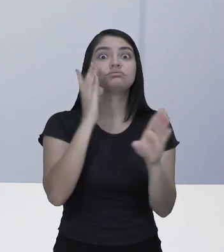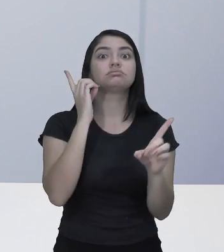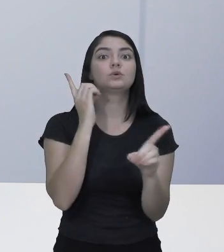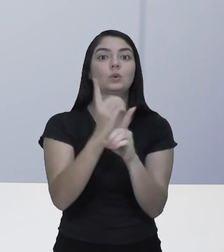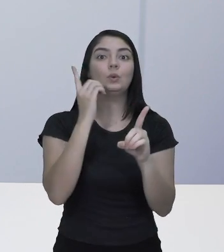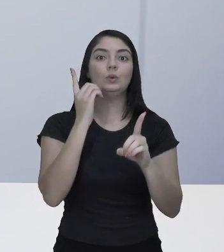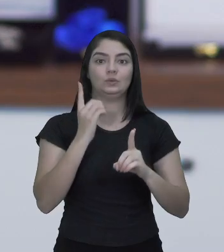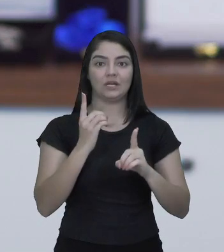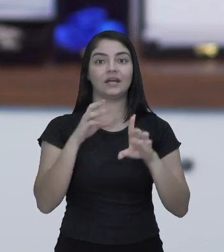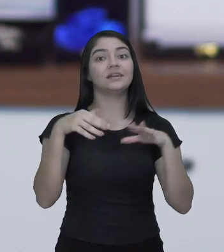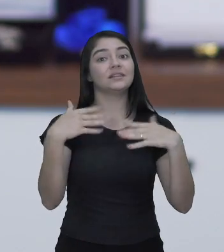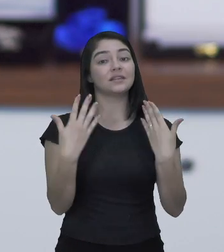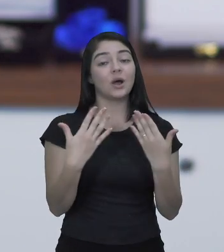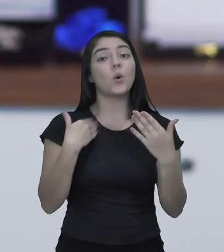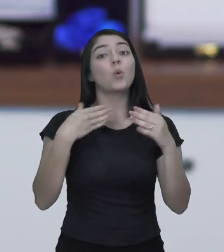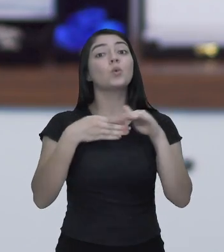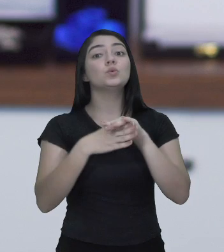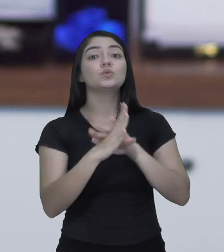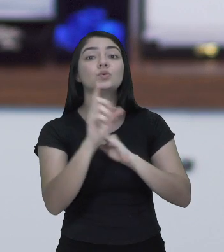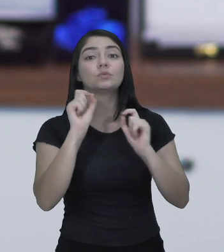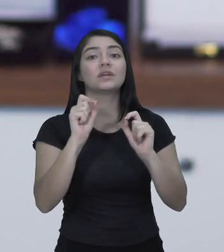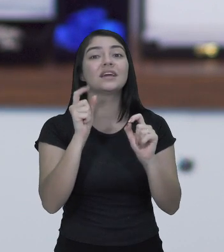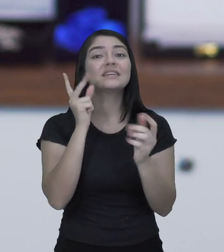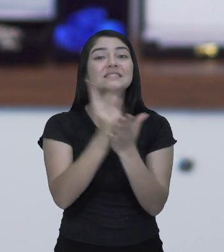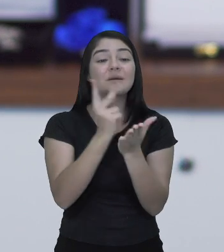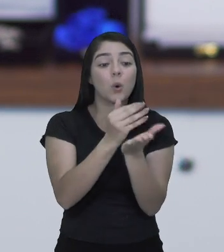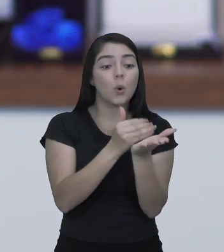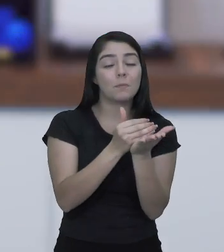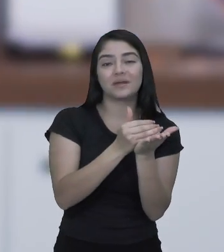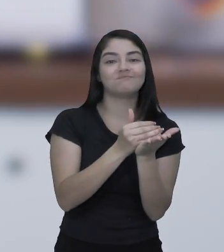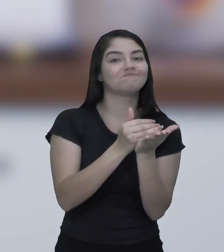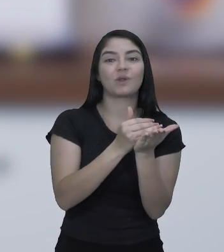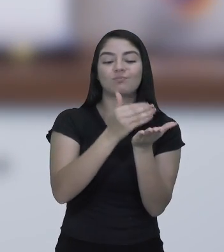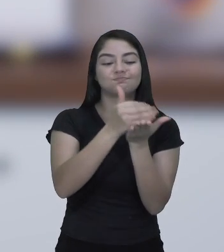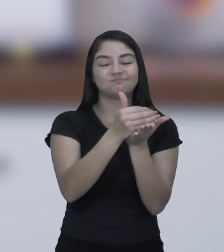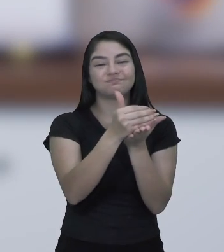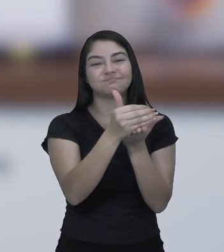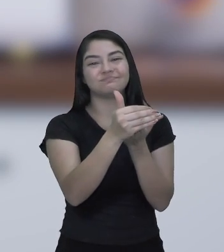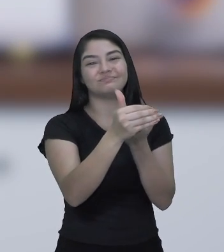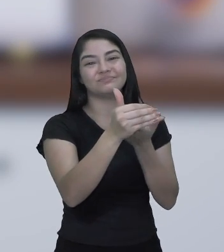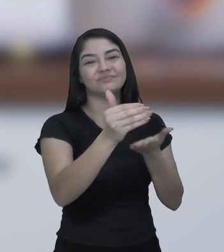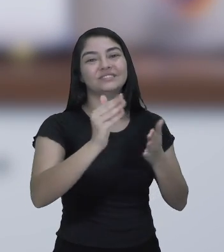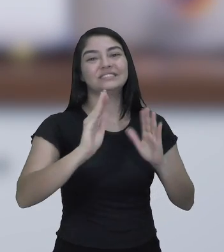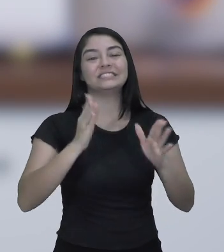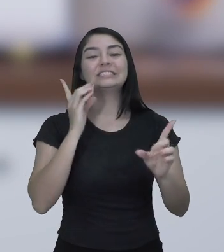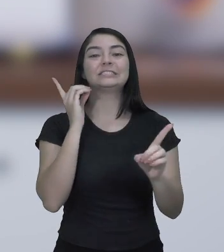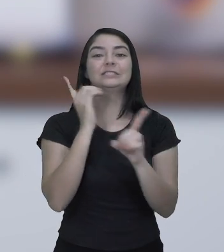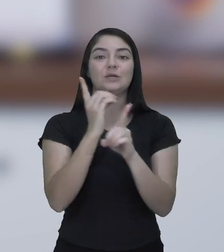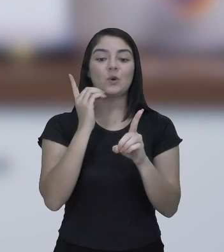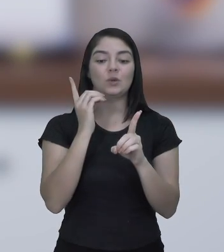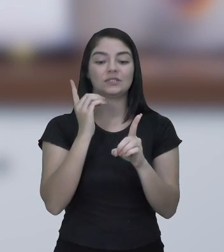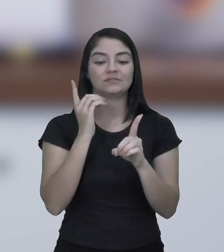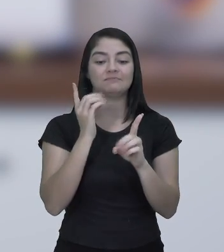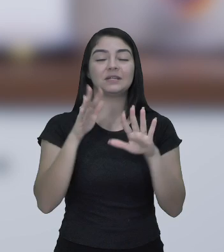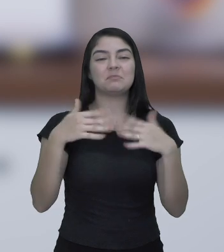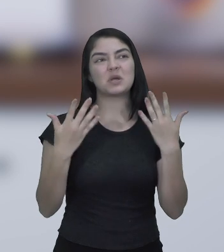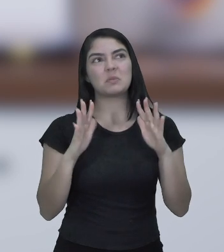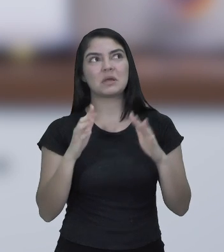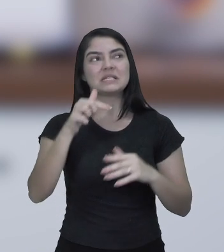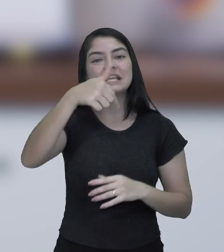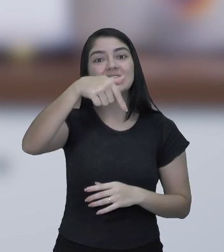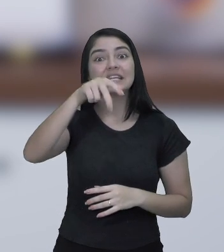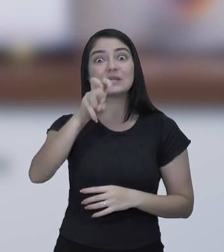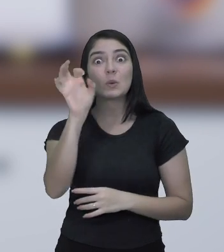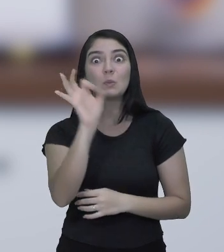que ele é diagnosticado em estágios avançados da doença, ou seja, 75% dos casos são diagnosticados nessa